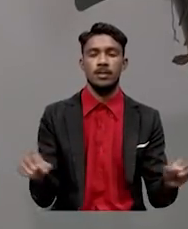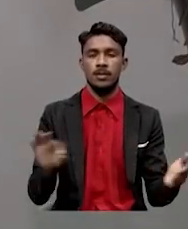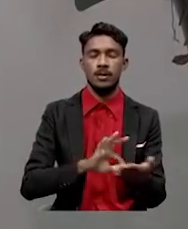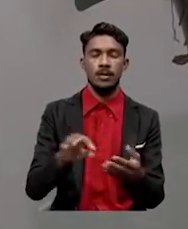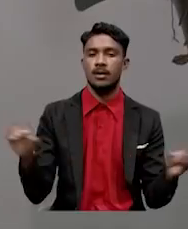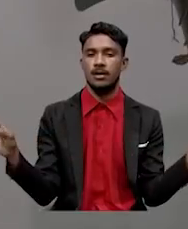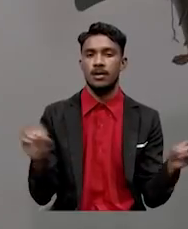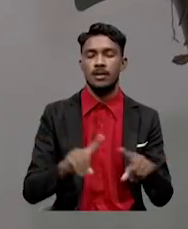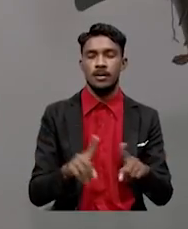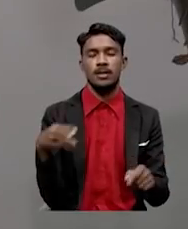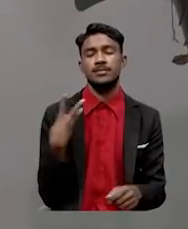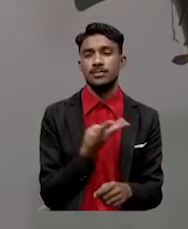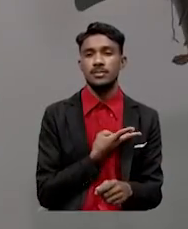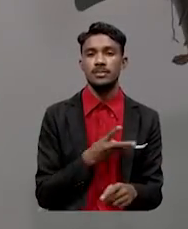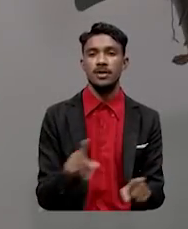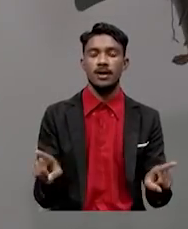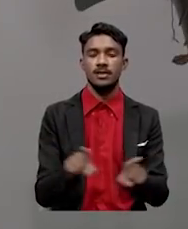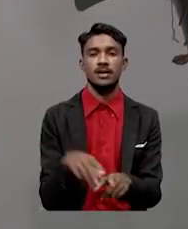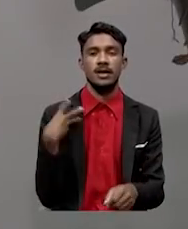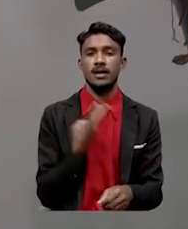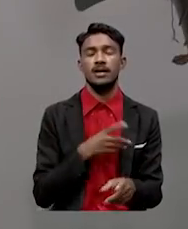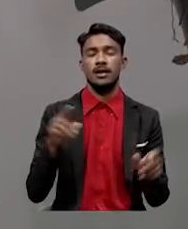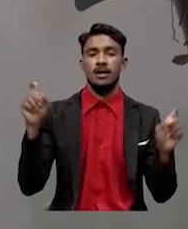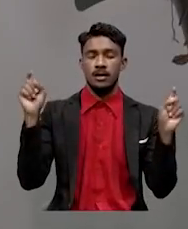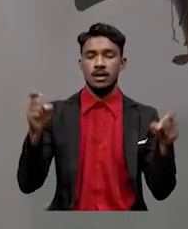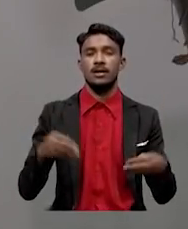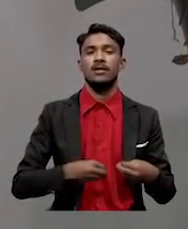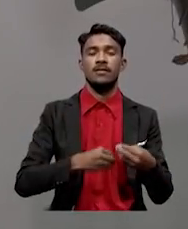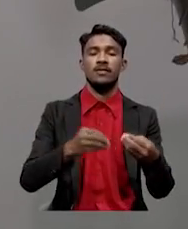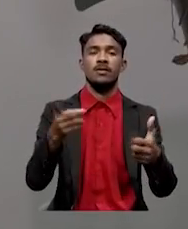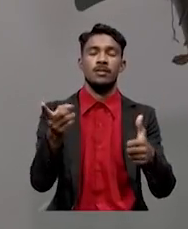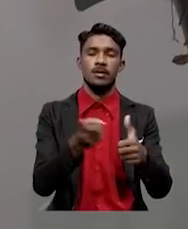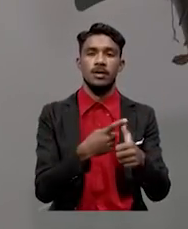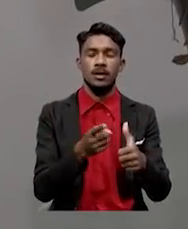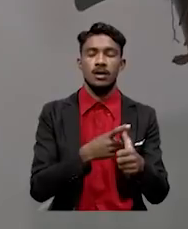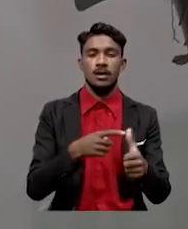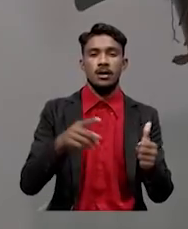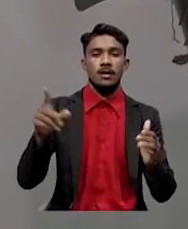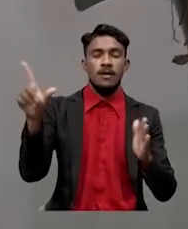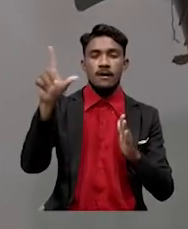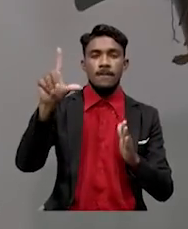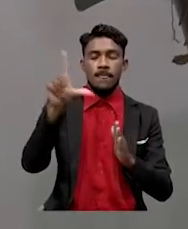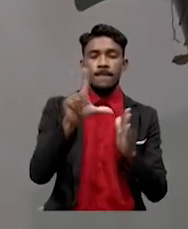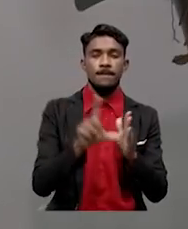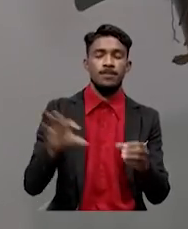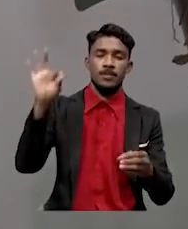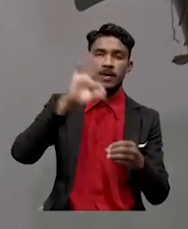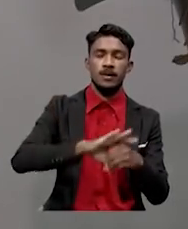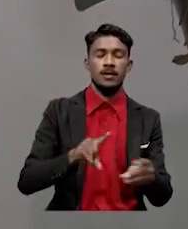nem a orientação. Isso tem que ser prioridade para o presidente da república eleito. Também nem eleito direto pelo